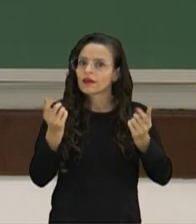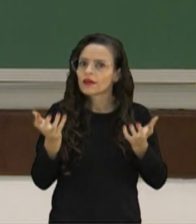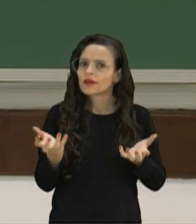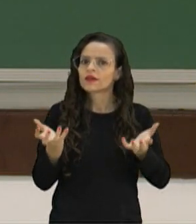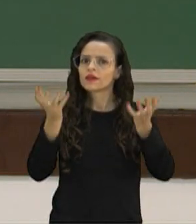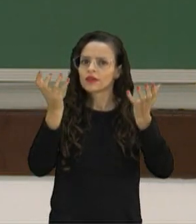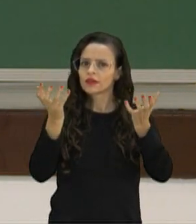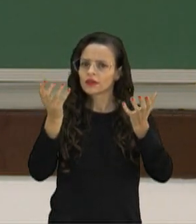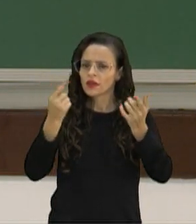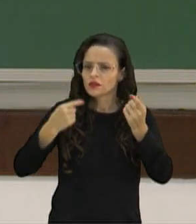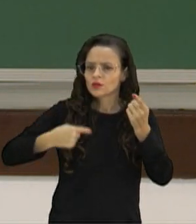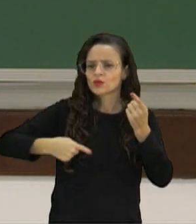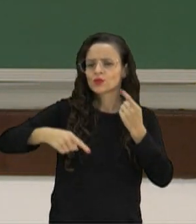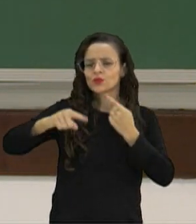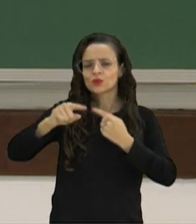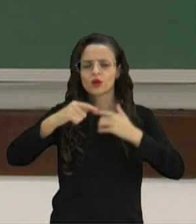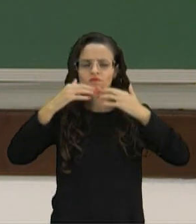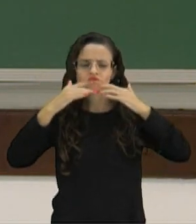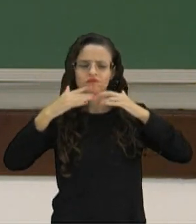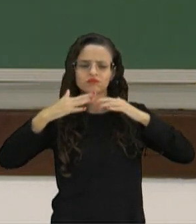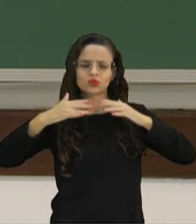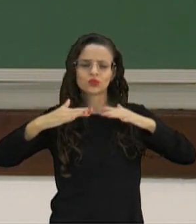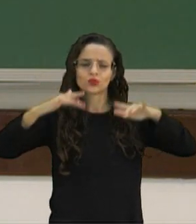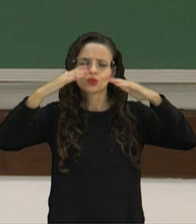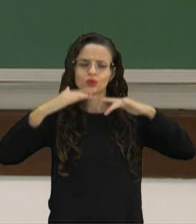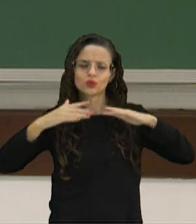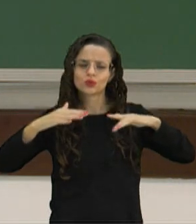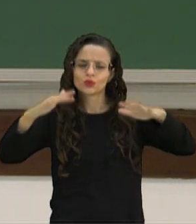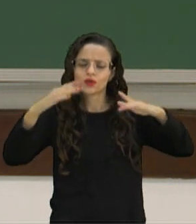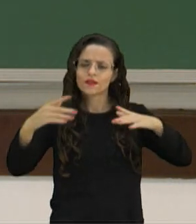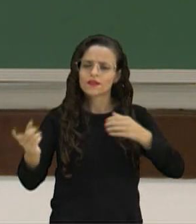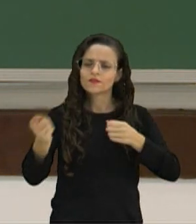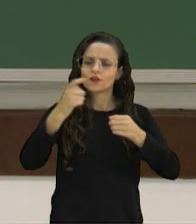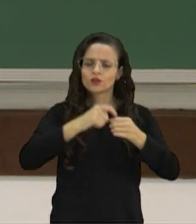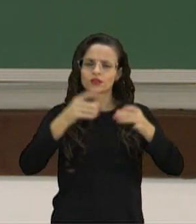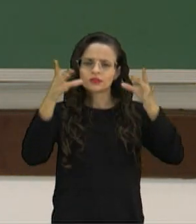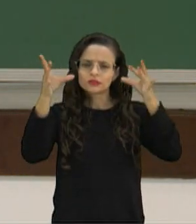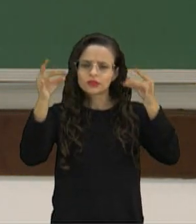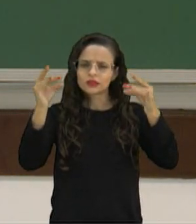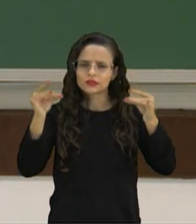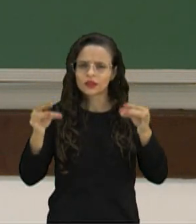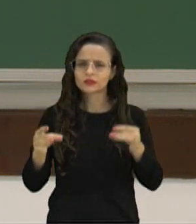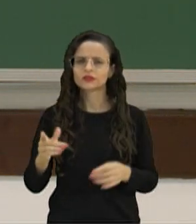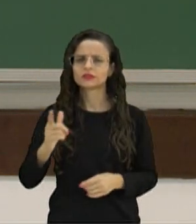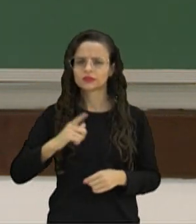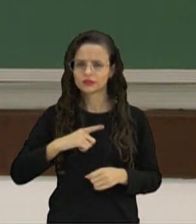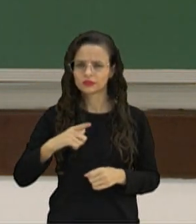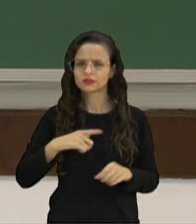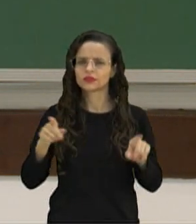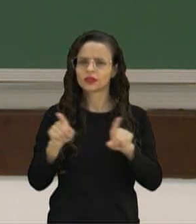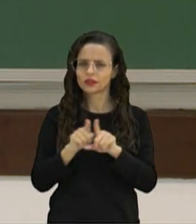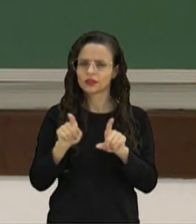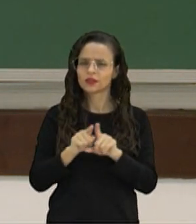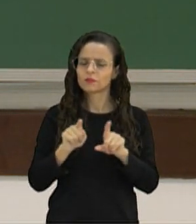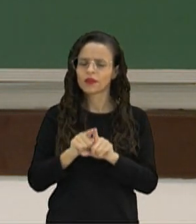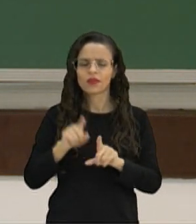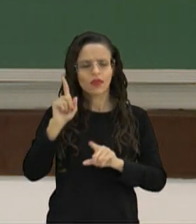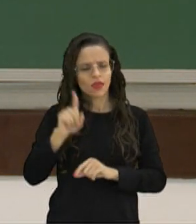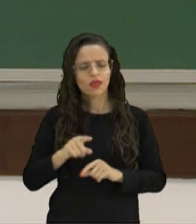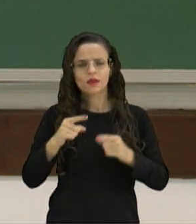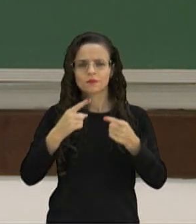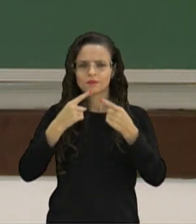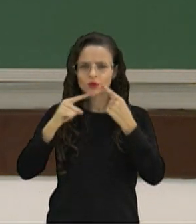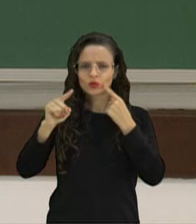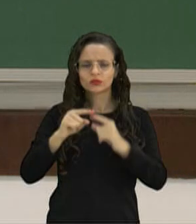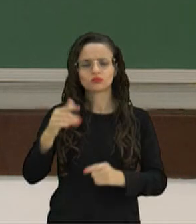e volta, ela traz muitos enfeites, ela abusa da harmonia. É realmente uma